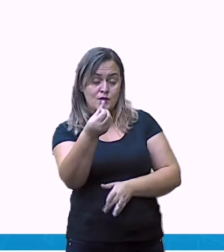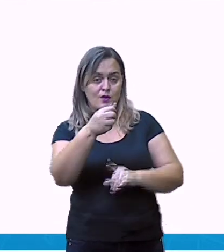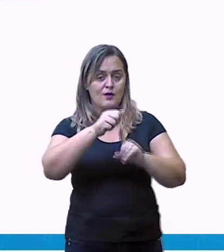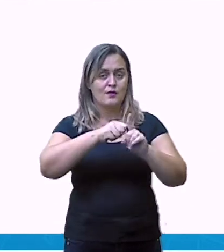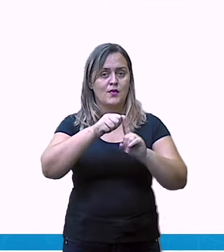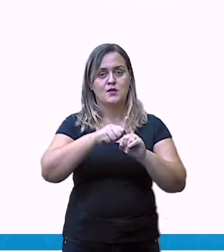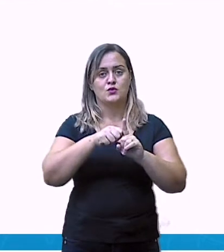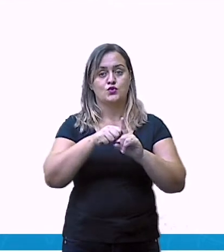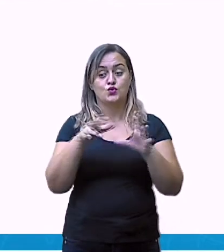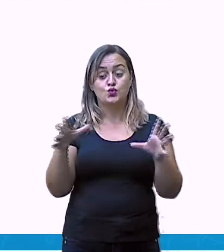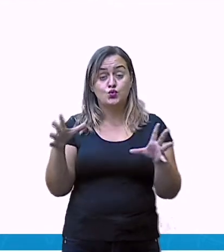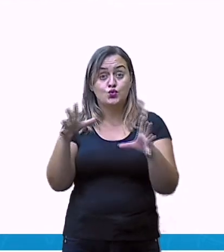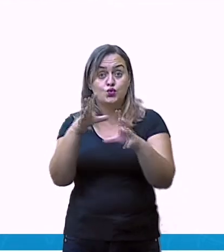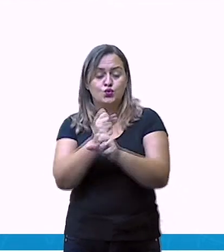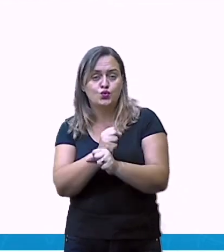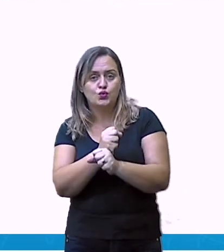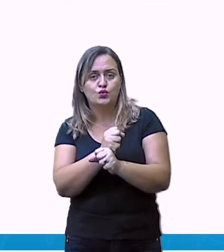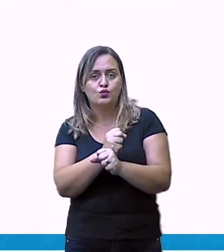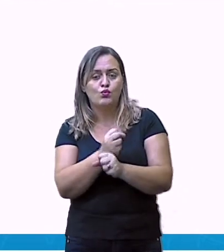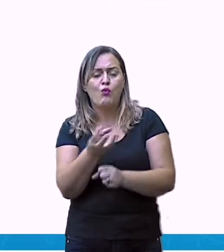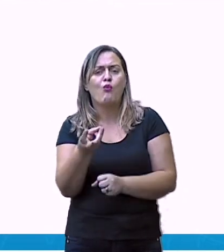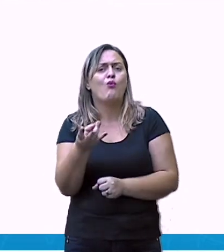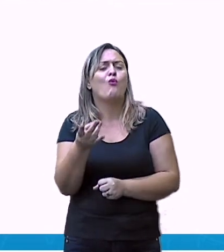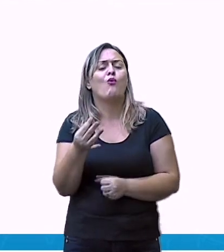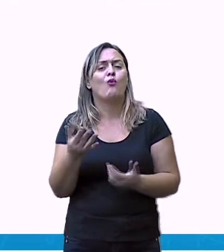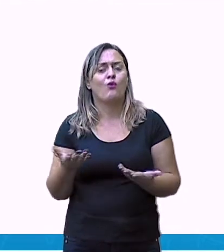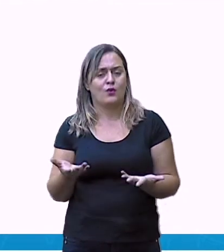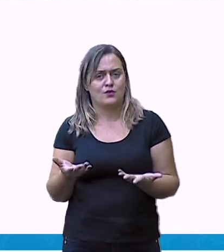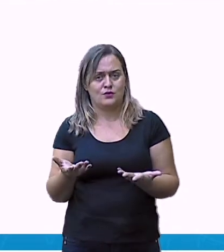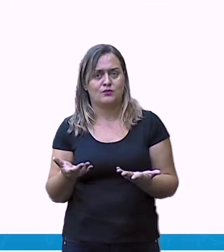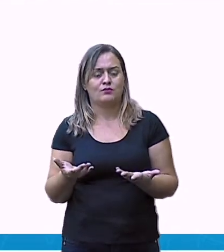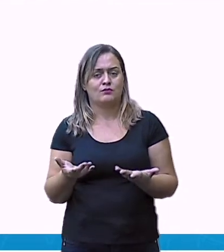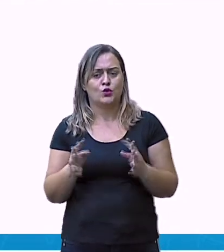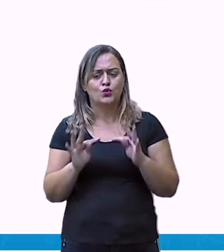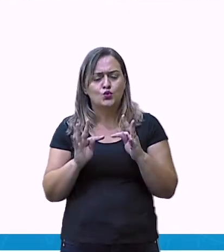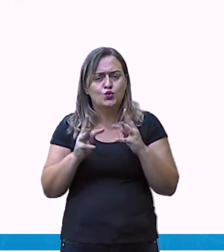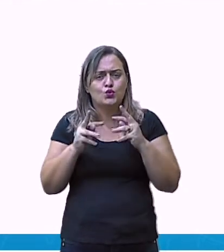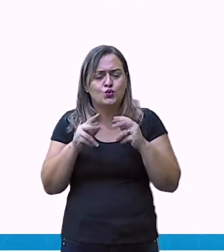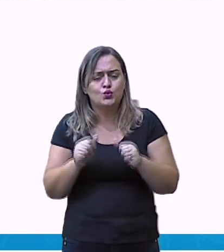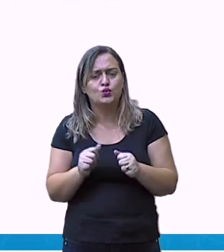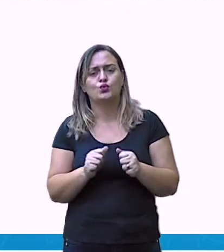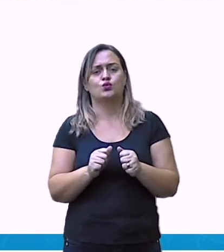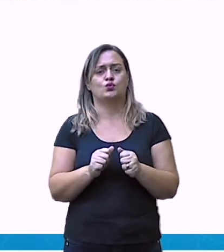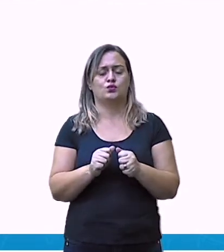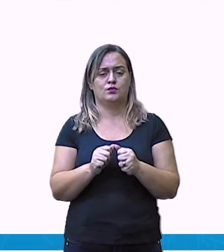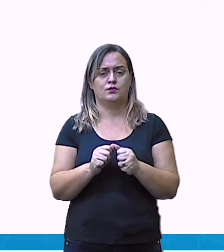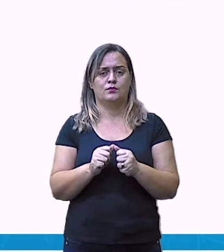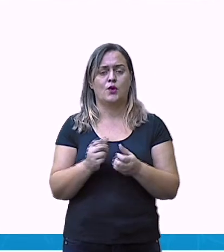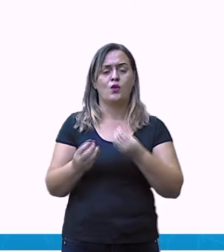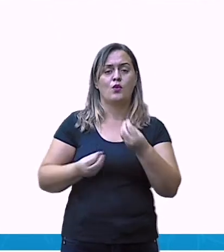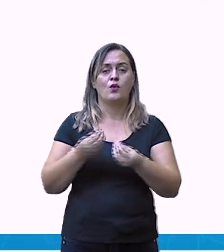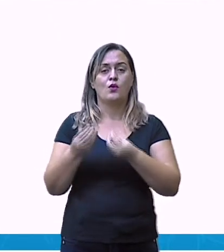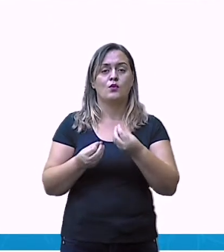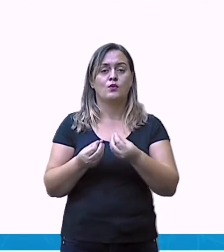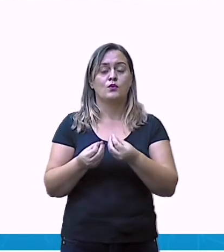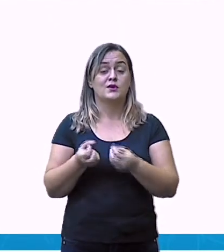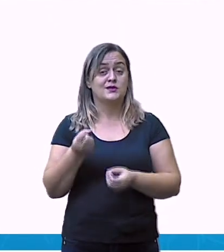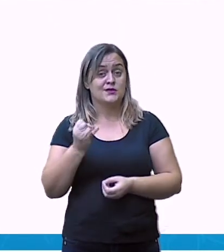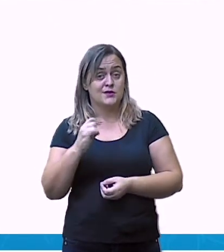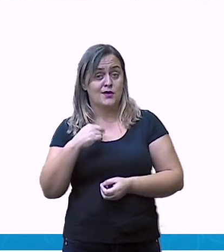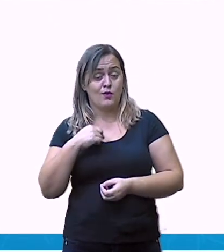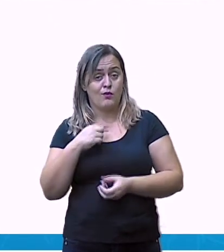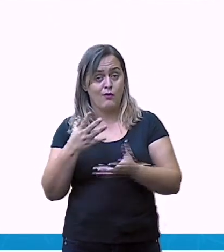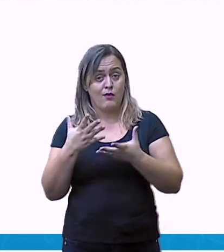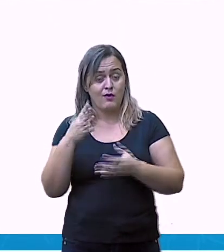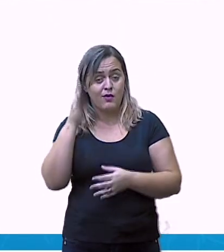faturamento total, geral, certo? E quando eu quero saber o total, eu preciso fazer uma operação de adição.